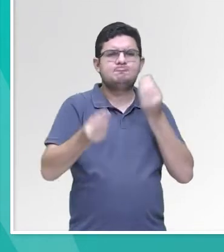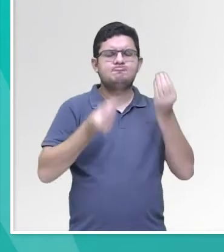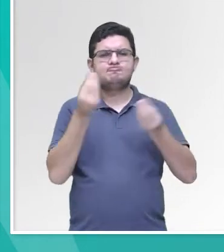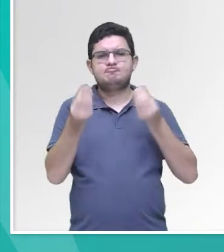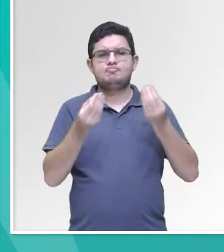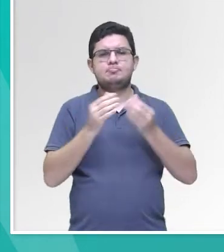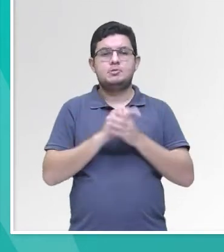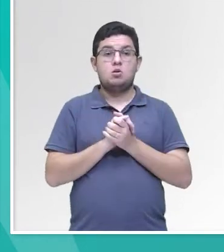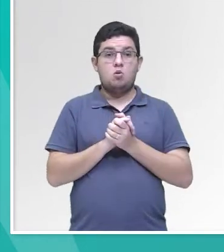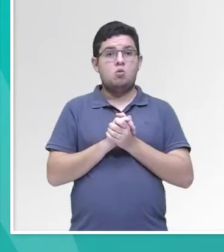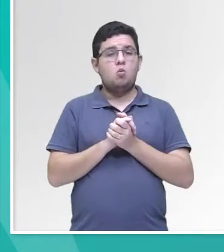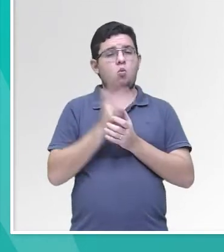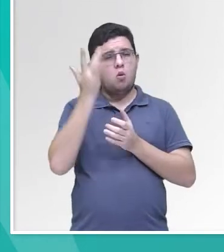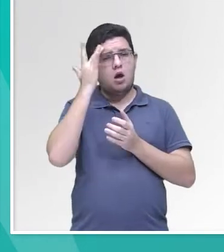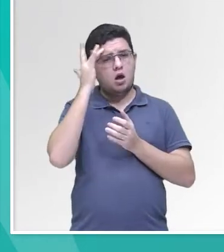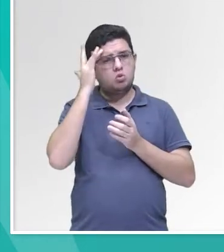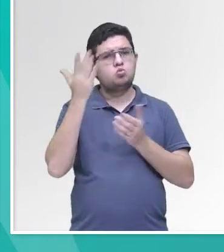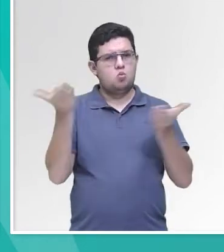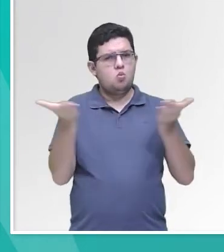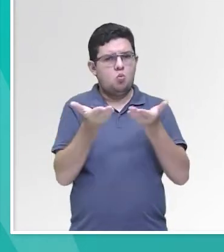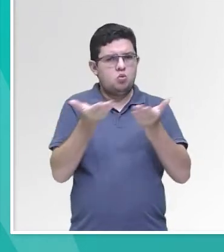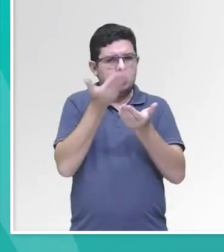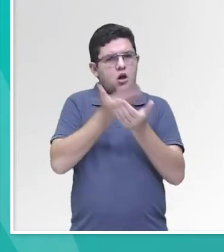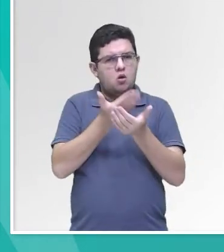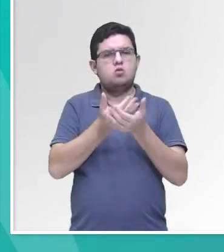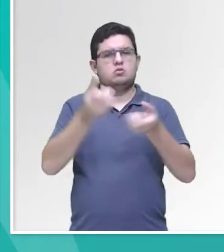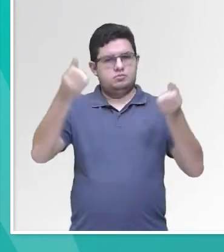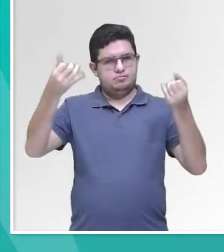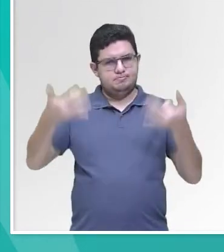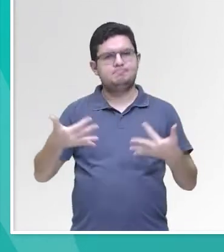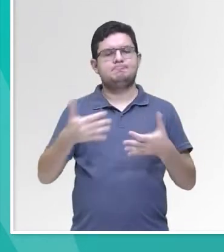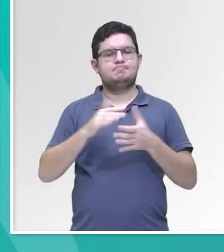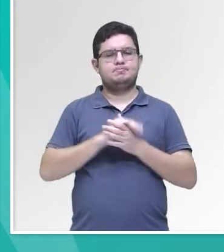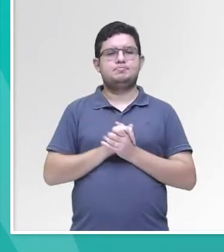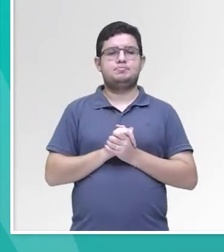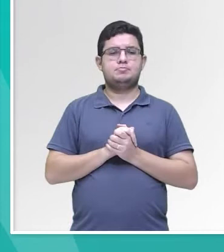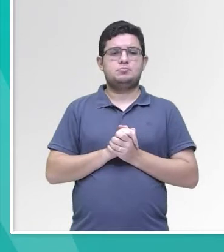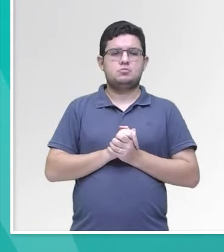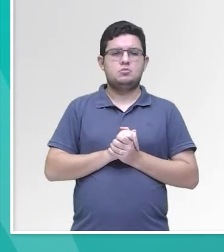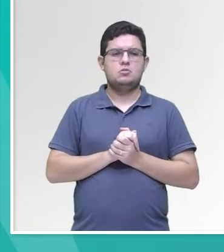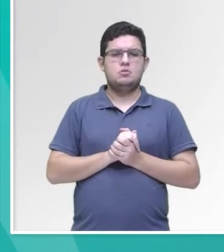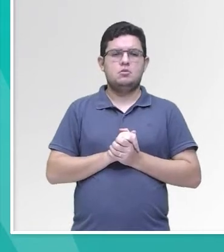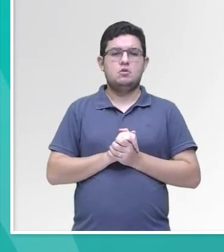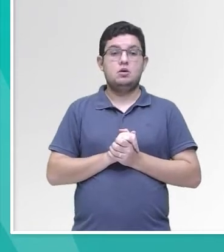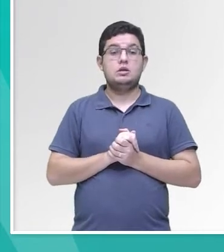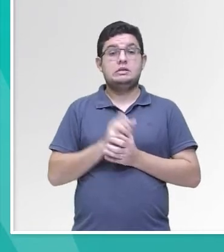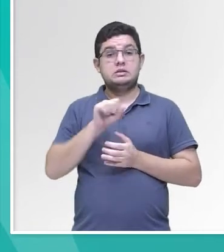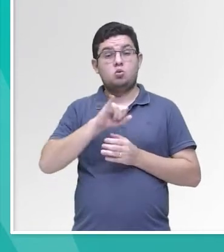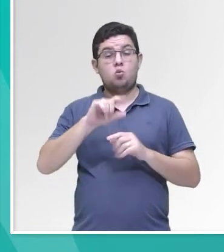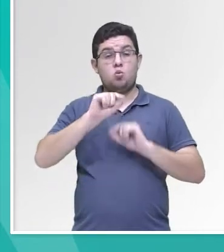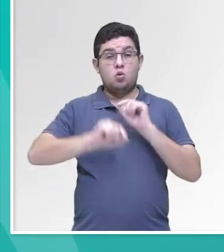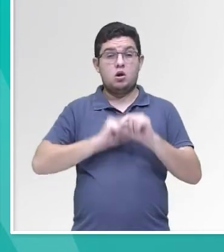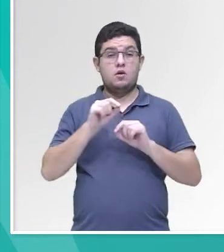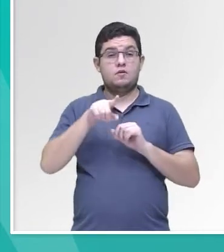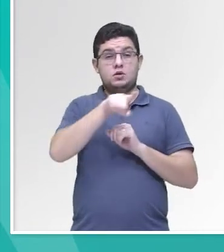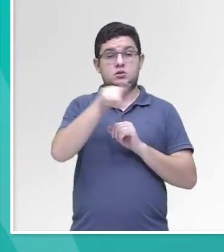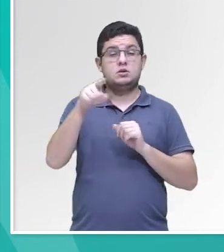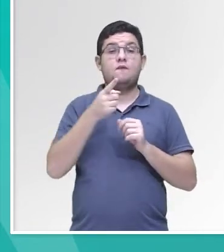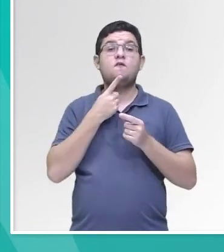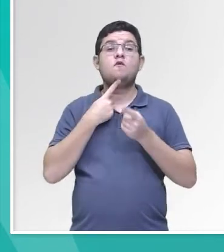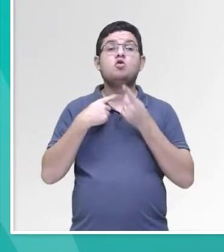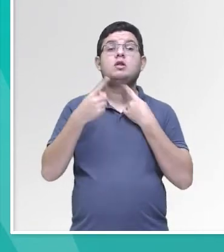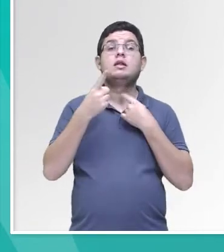que a nossa aula de hoje vai mostrar isso pra gente. Então, se você tem, né, essa vontade